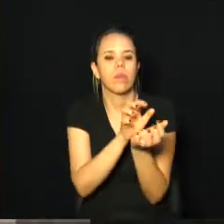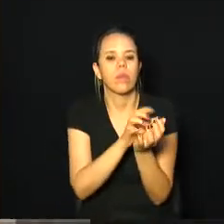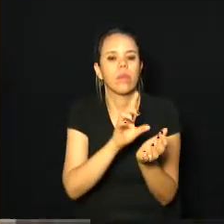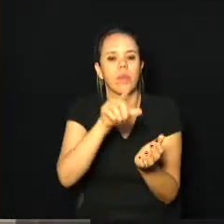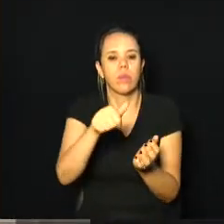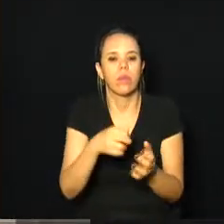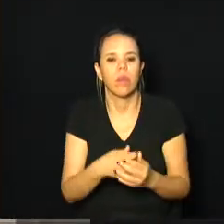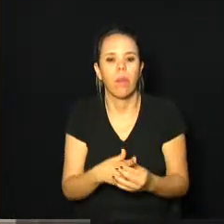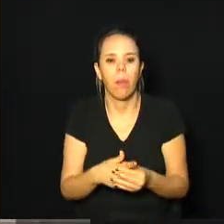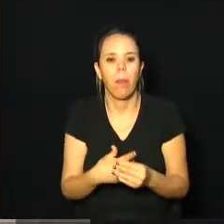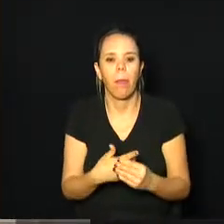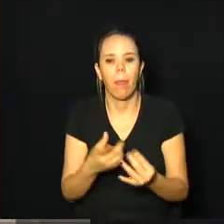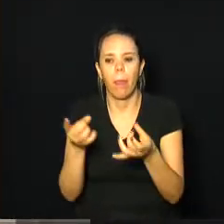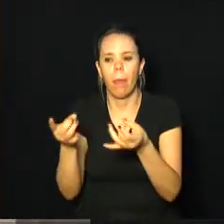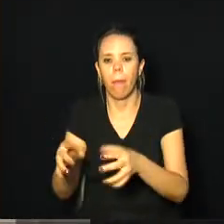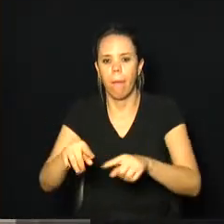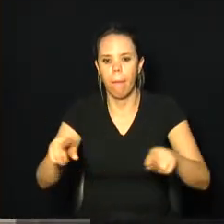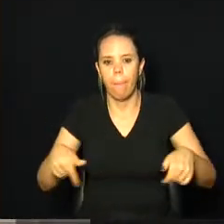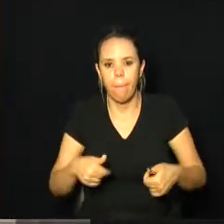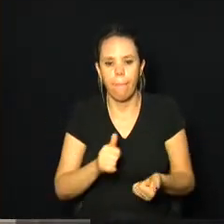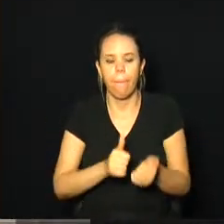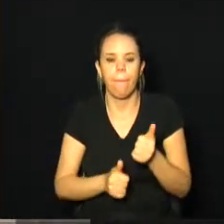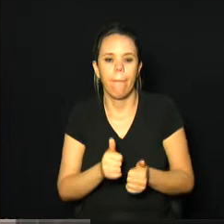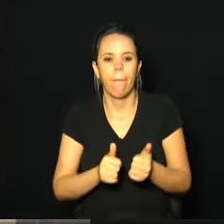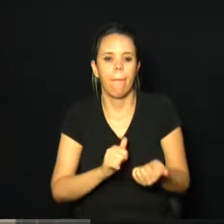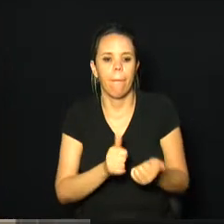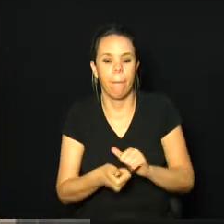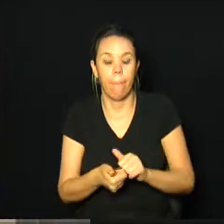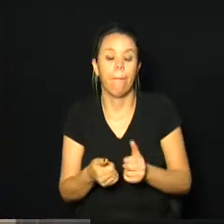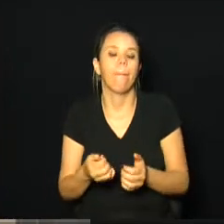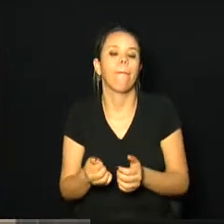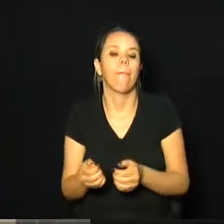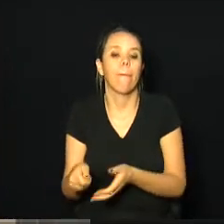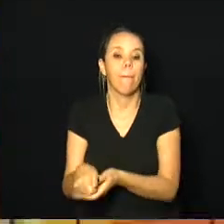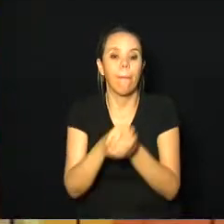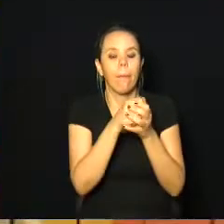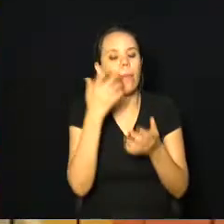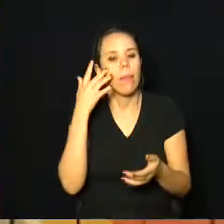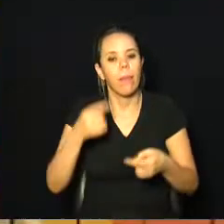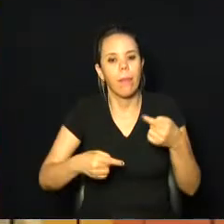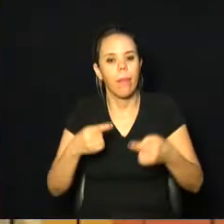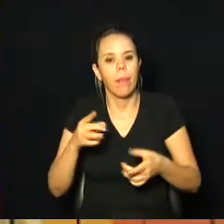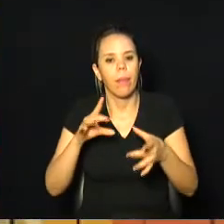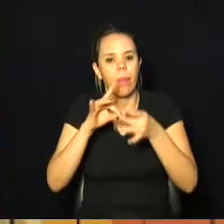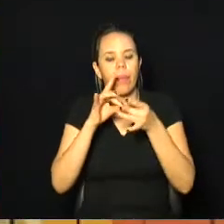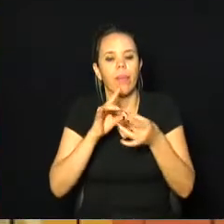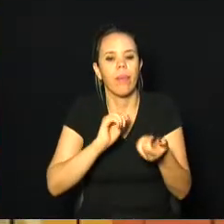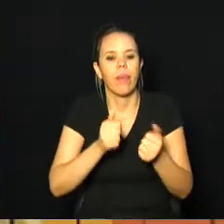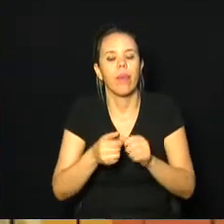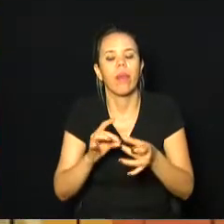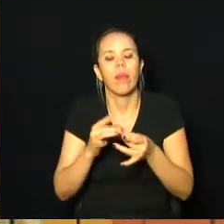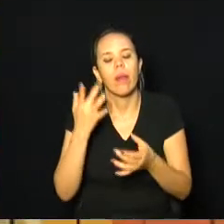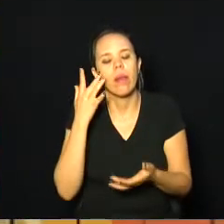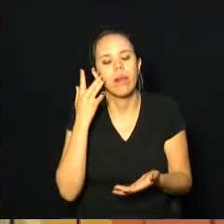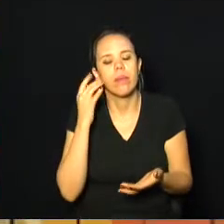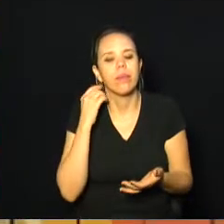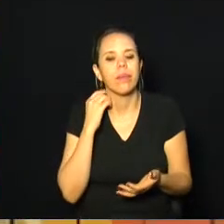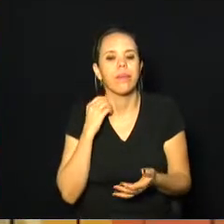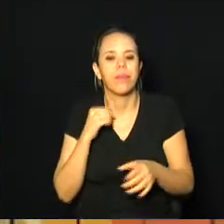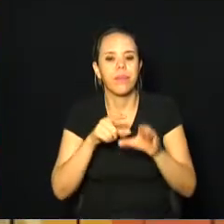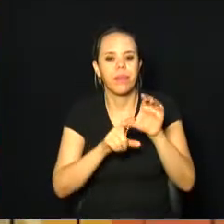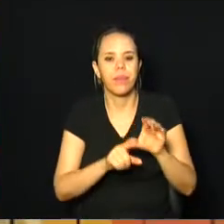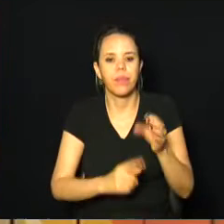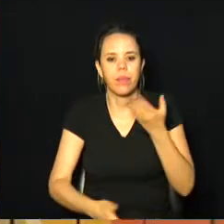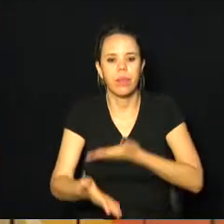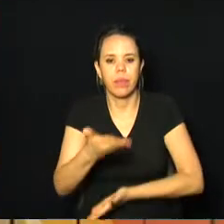que você saiu das quadras, como observou que a política está ligada ao esporte, que um depende do